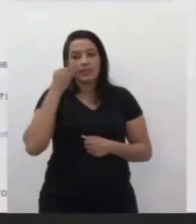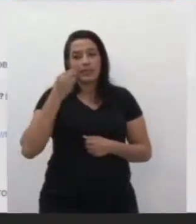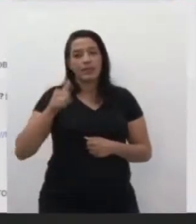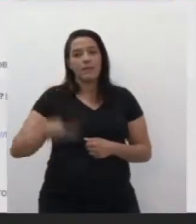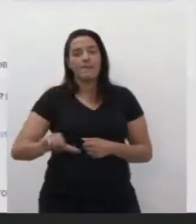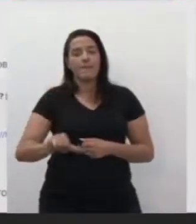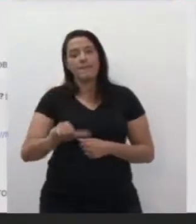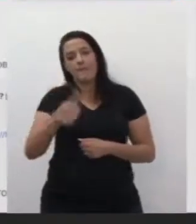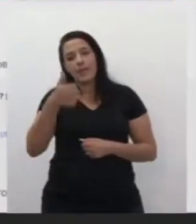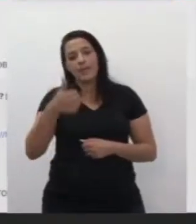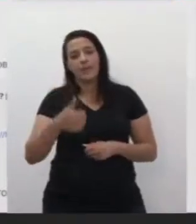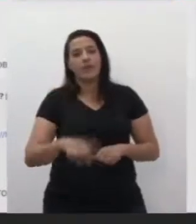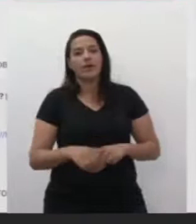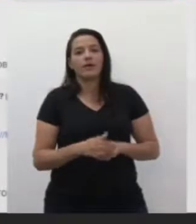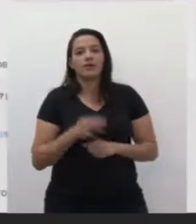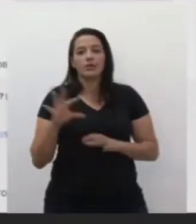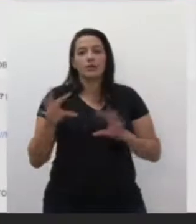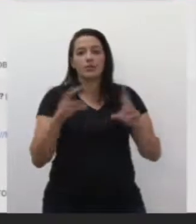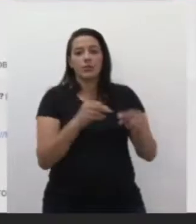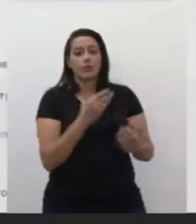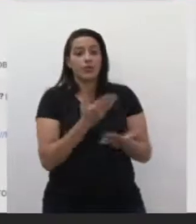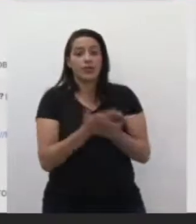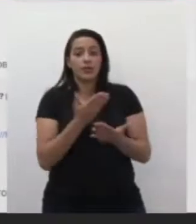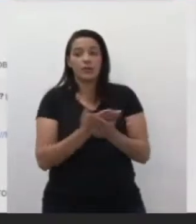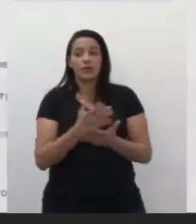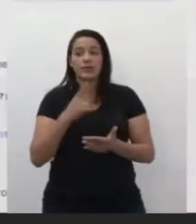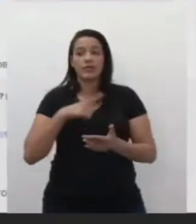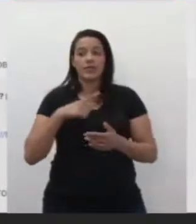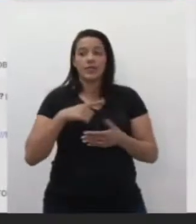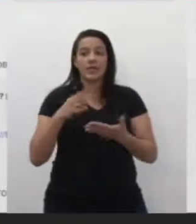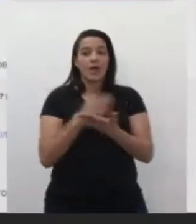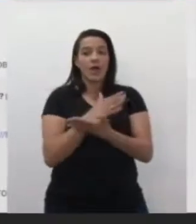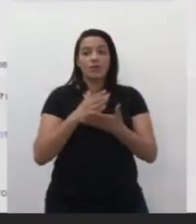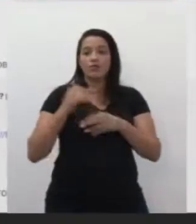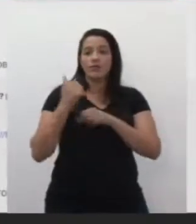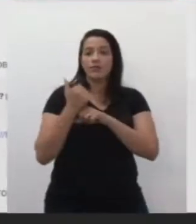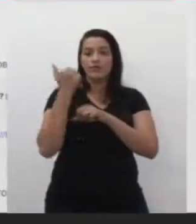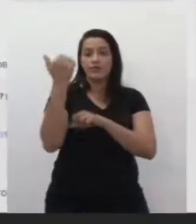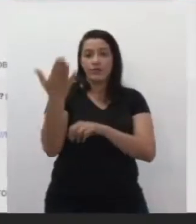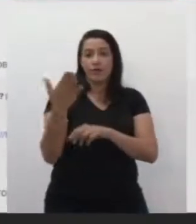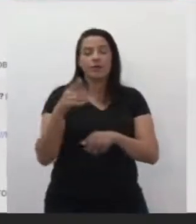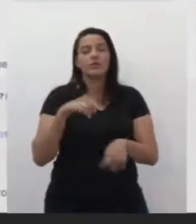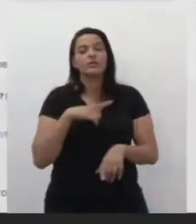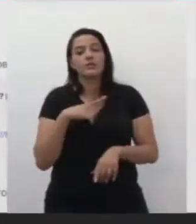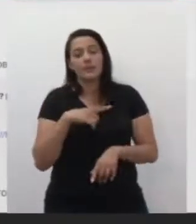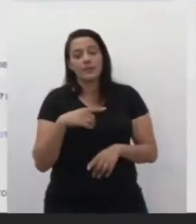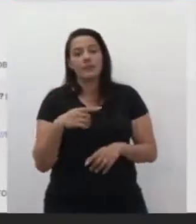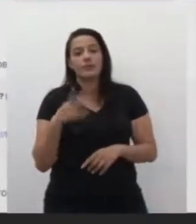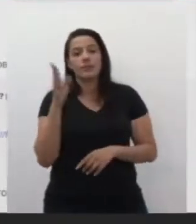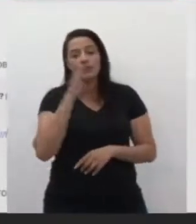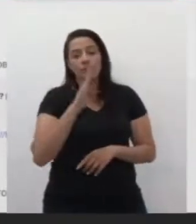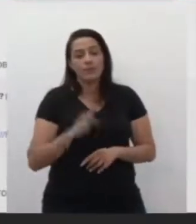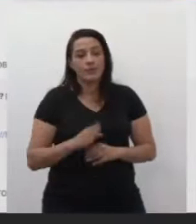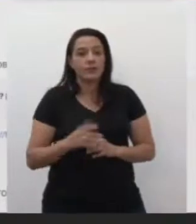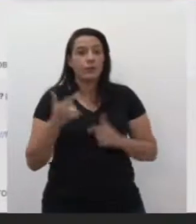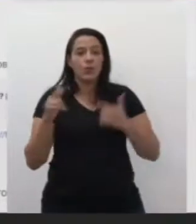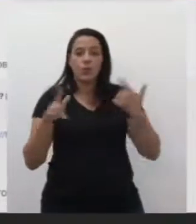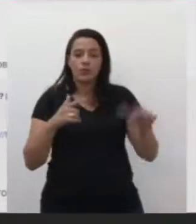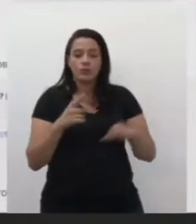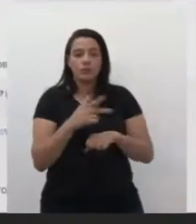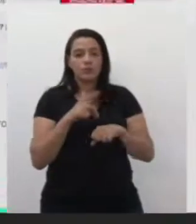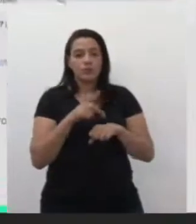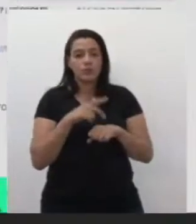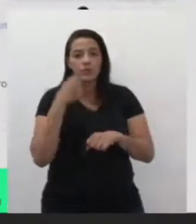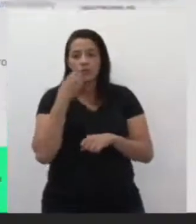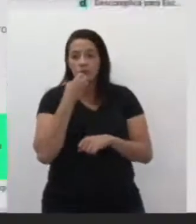tem diversos alunos pelo Brasil, até fora, né? Quem quer passar para o Enem, estuda de fora com Descomplica. Então, a gente valida isso tudo, a